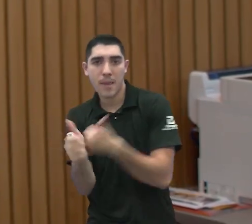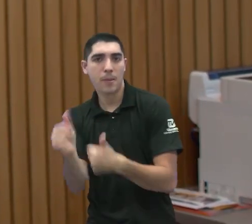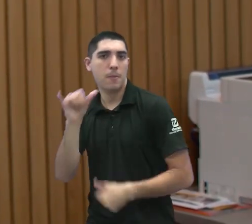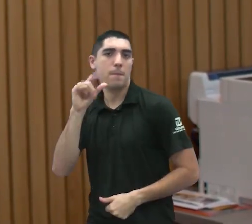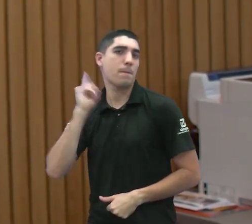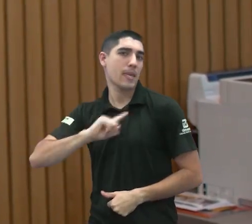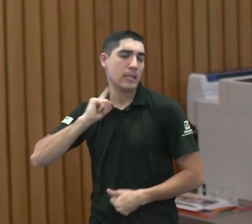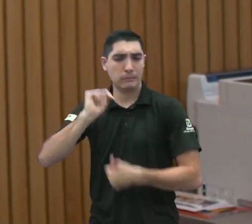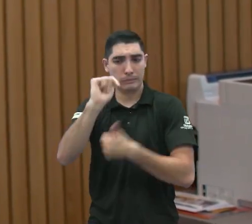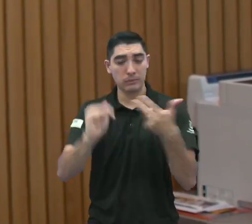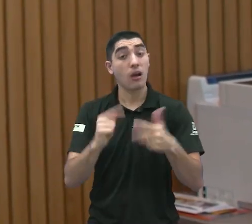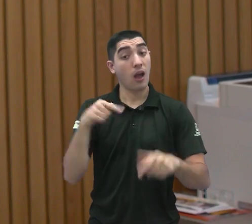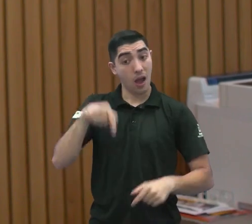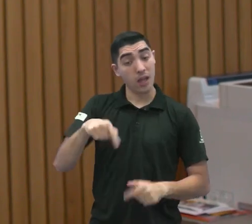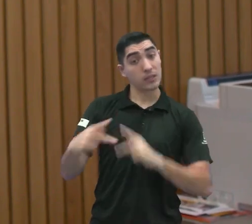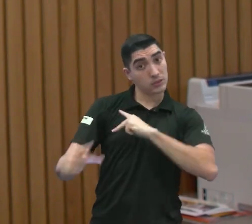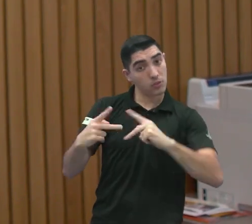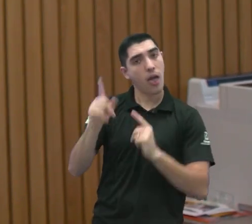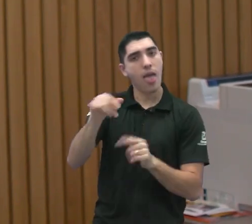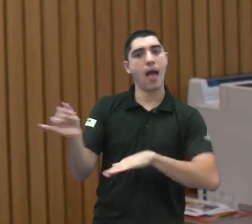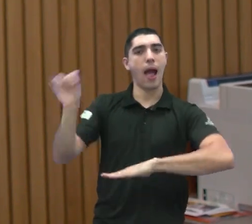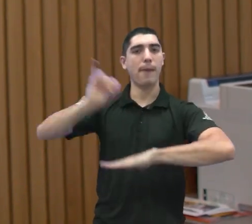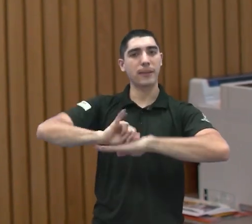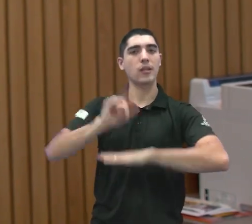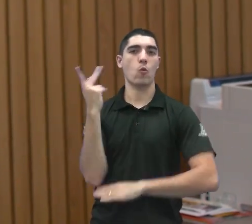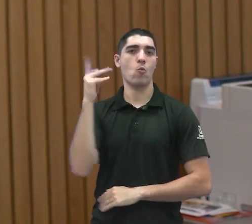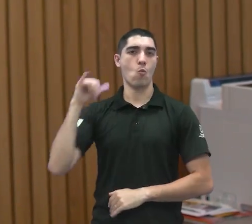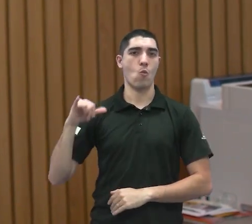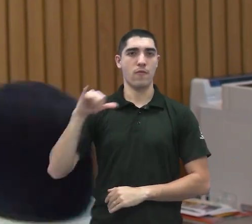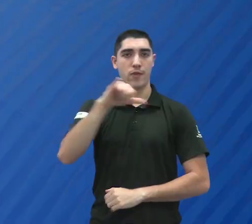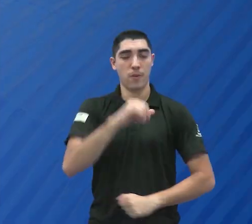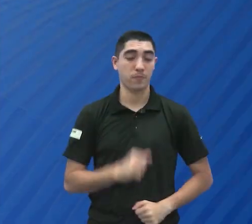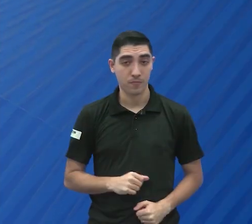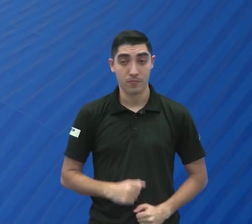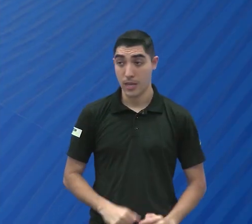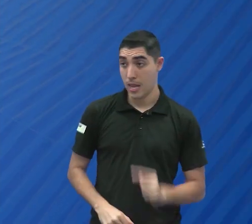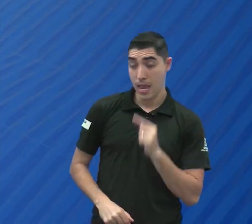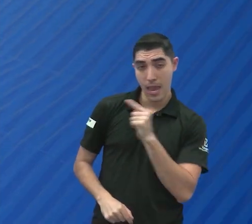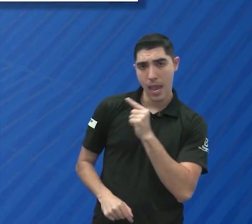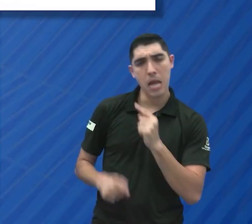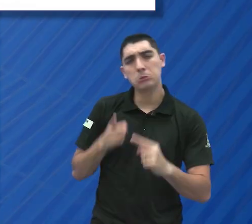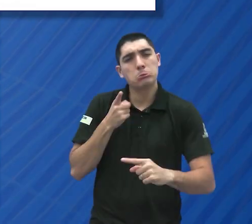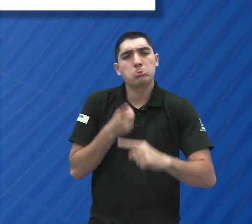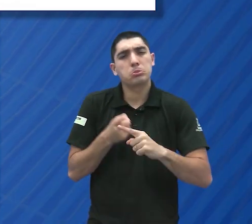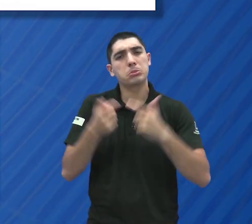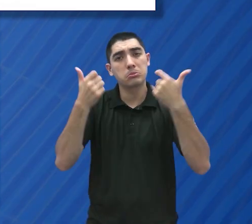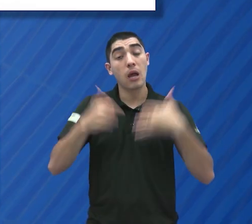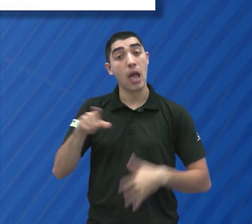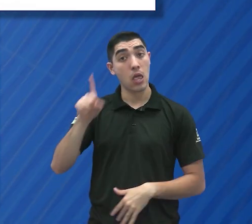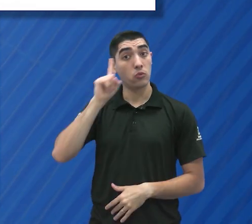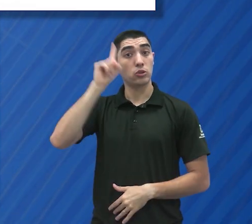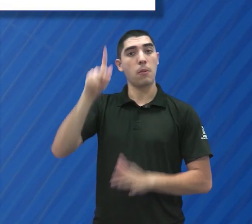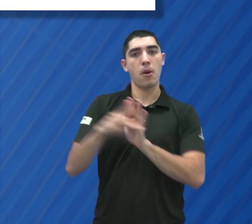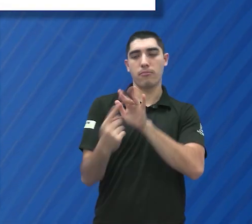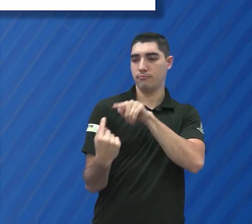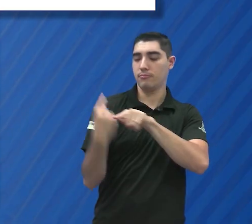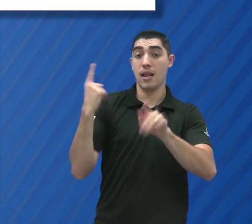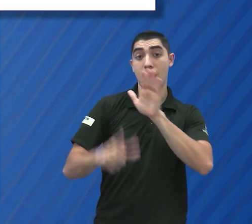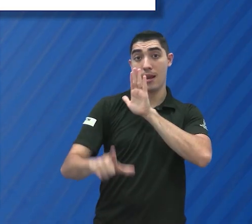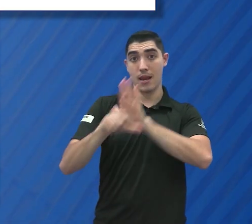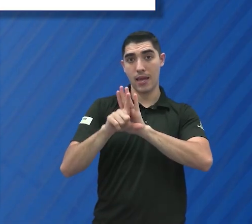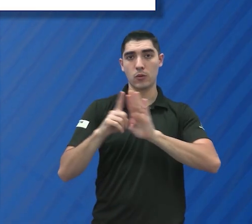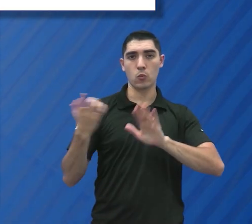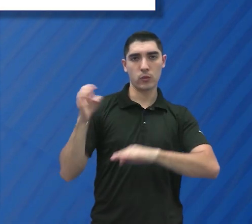essa vocação, né, para fazer São José dos Campos a capital do avião. A justificativa da proposta mostra que a origem da data vem de uma